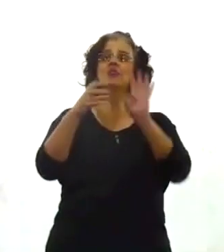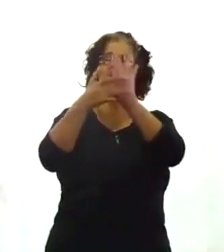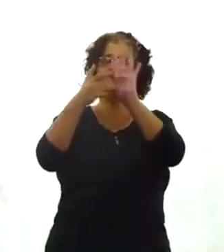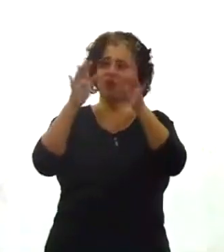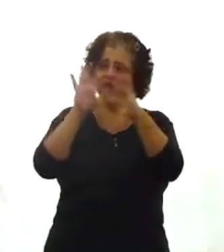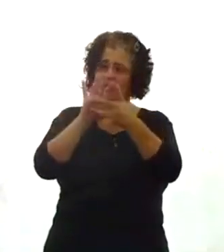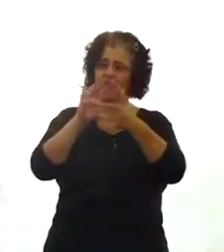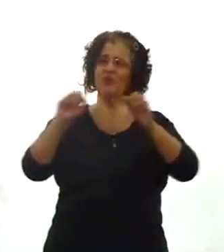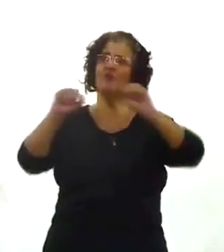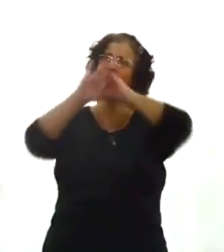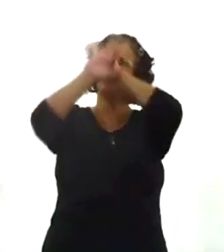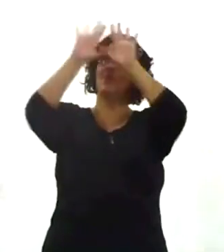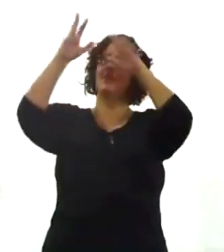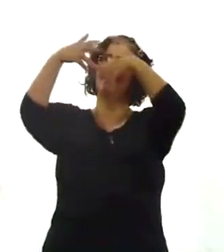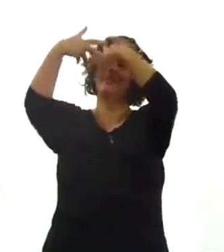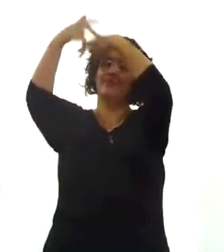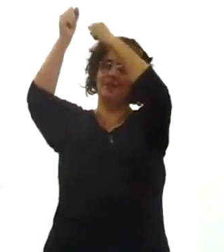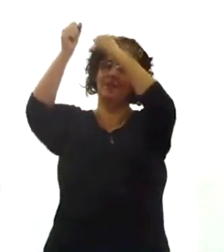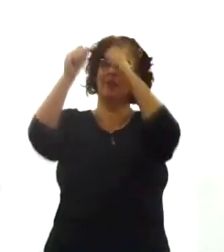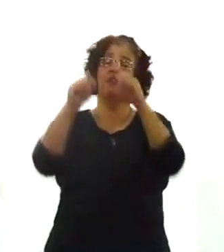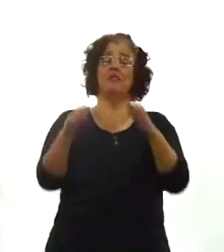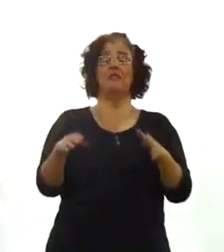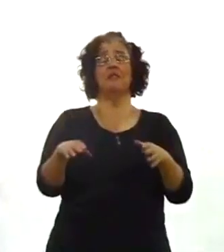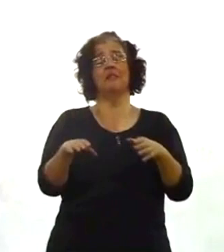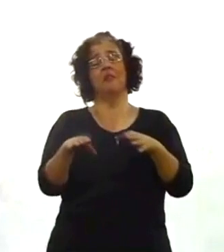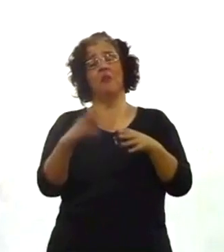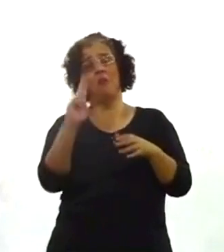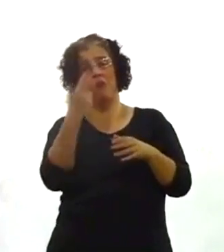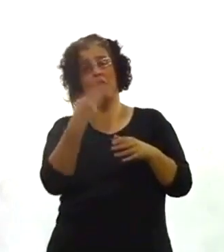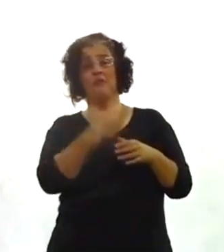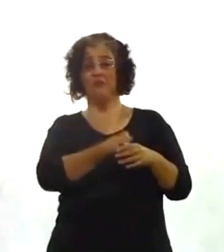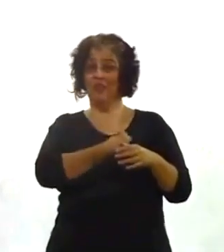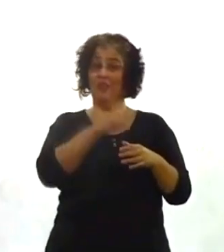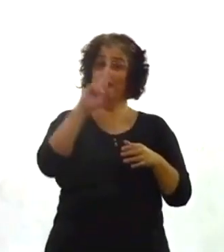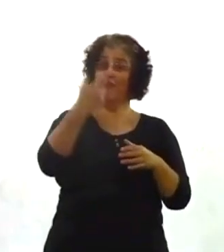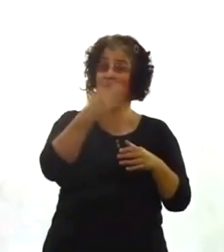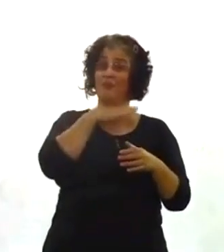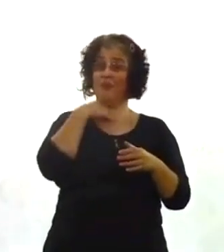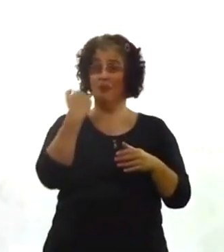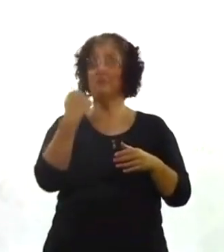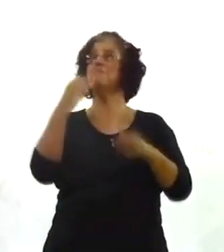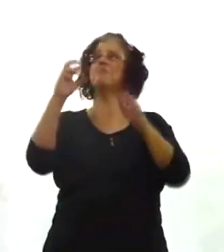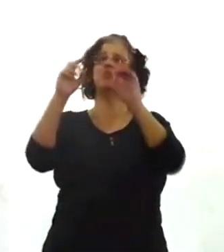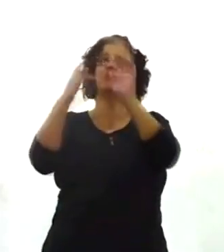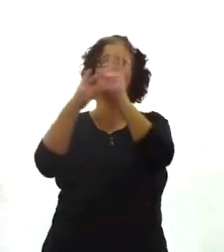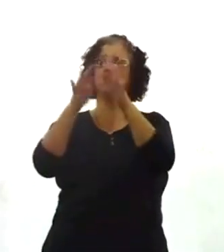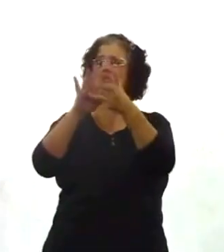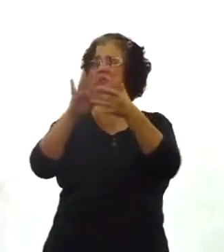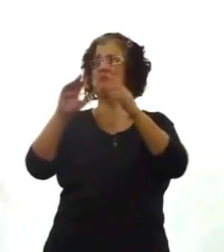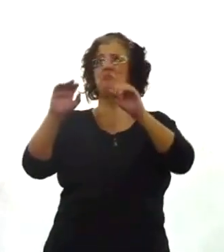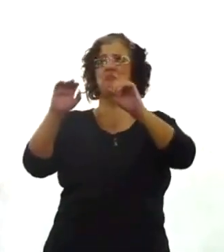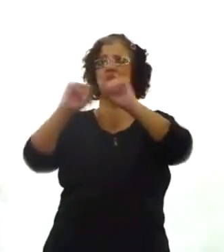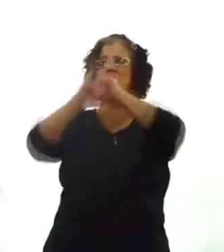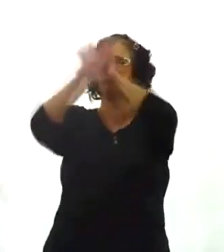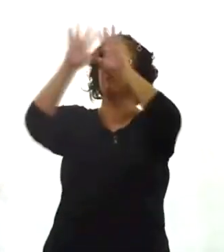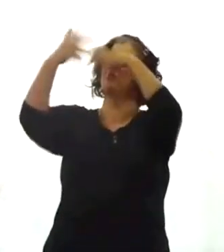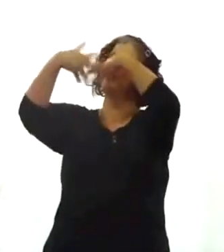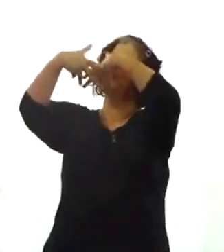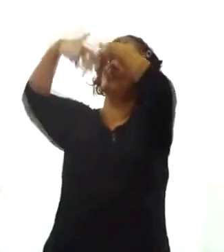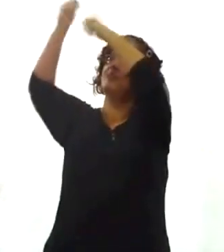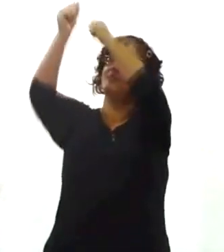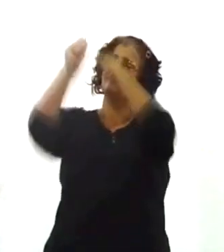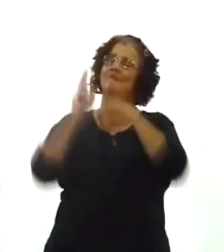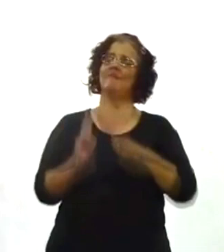na minha vida como na minha morte. Se eu sou crente nele, se eu vivo por ele, se eu proclamo a verdade dele, ele está